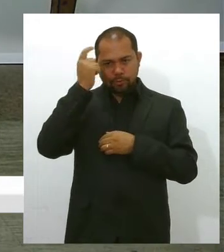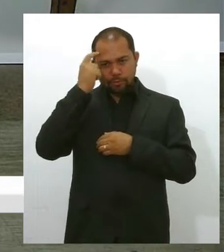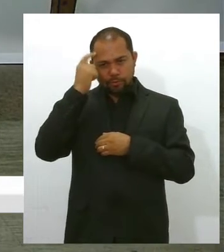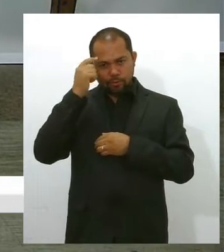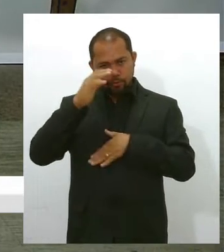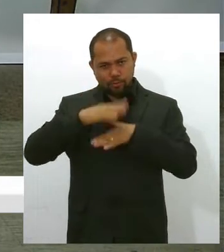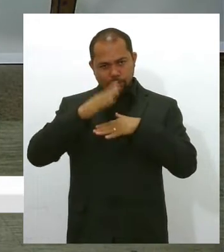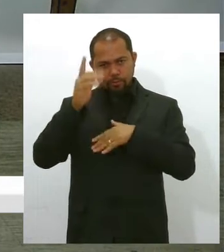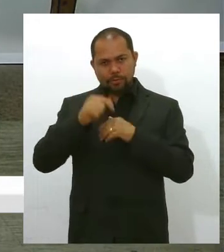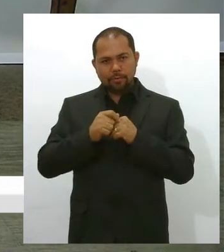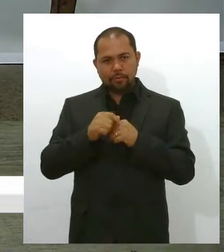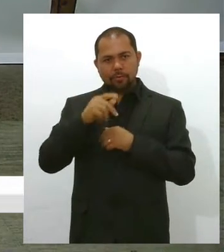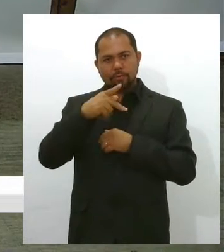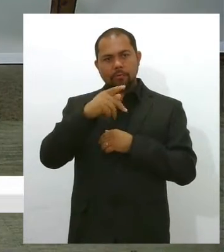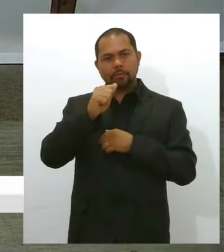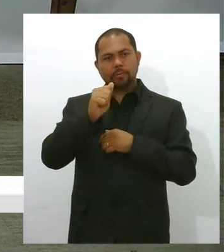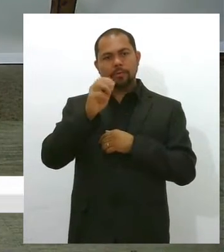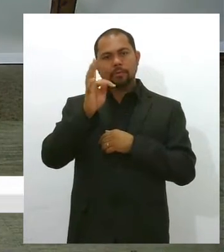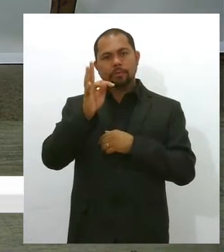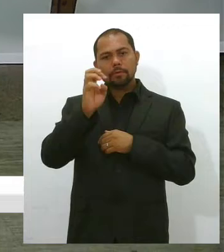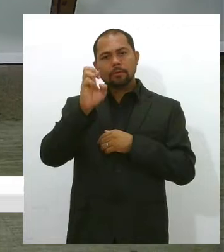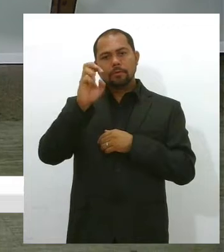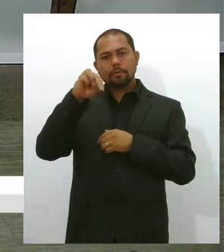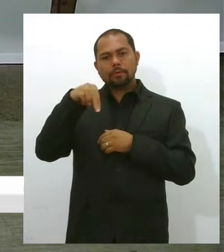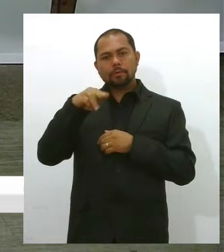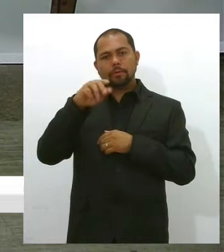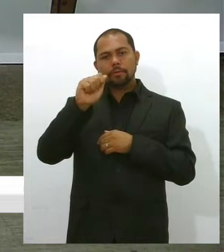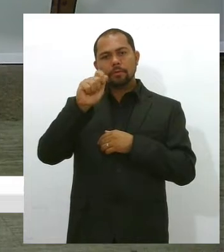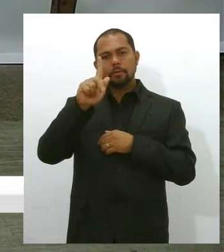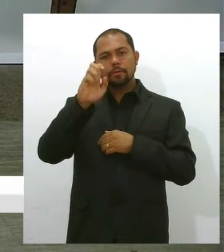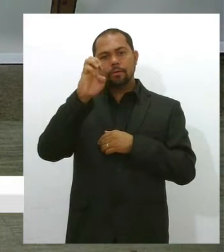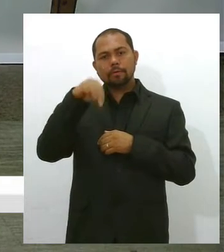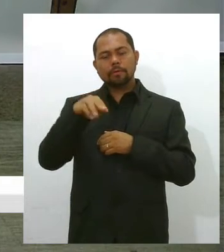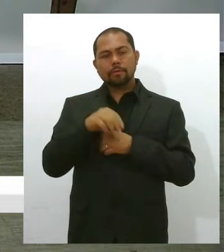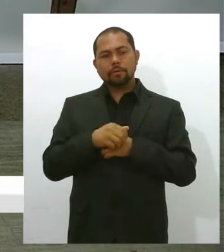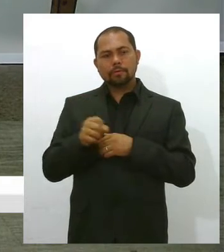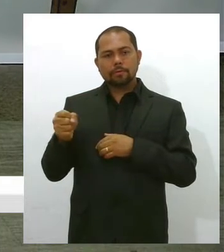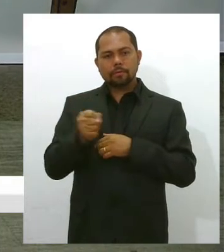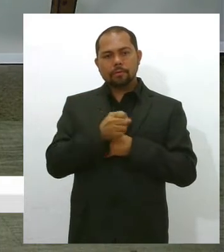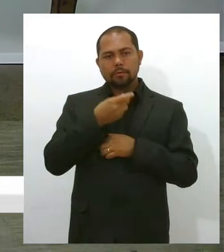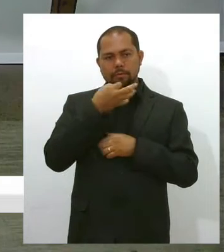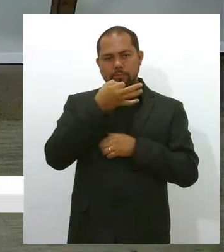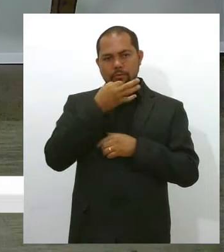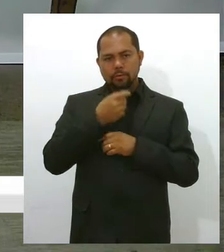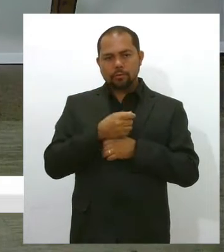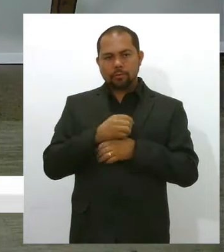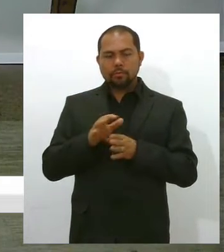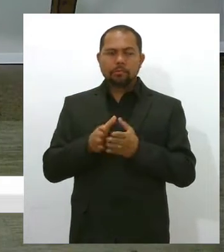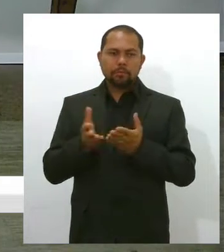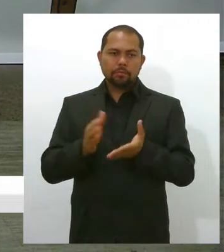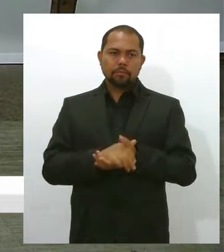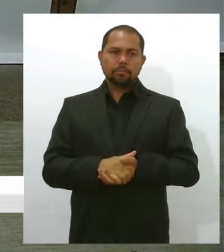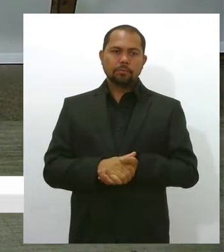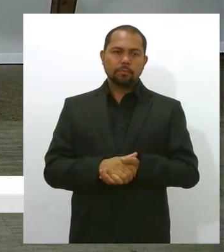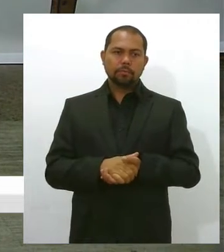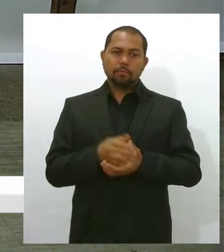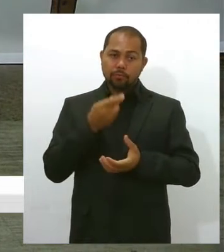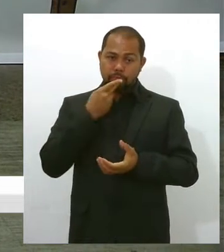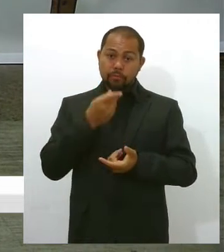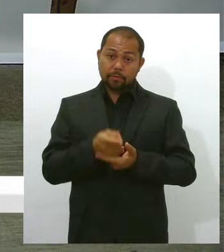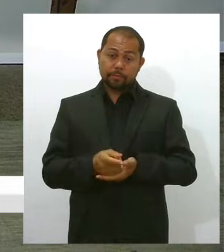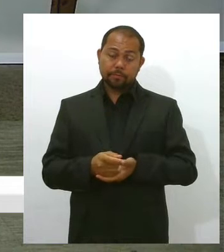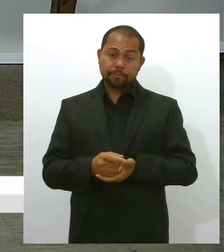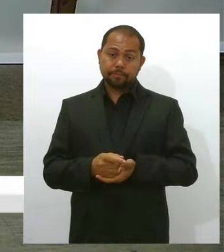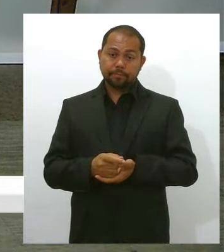Queria que vocês trouxessem um pouquinho disso. É isso. Como você falou, dentro do movimento punk,